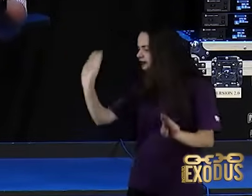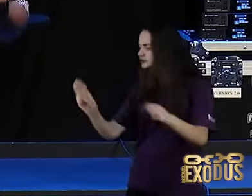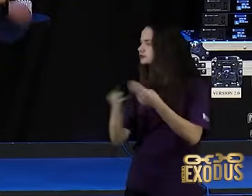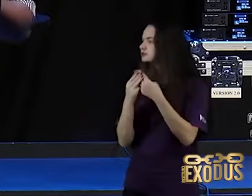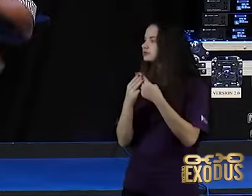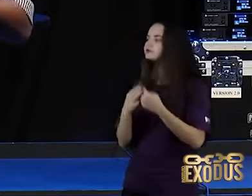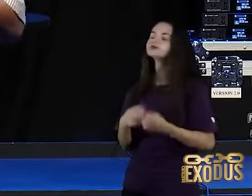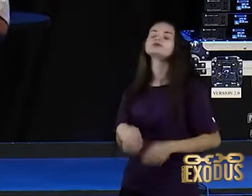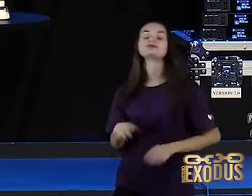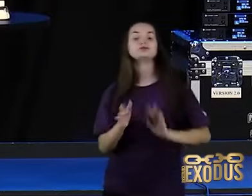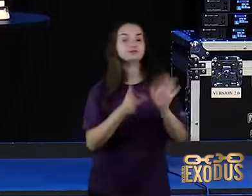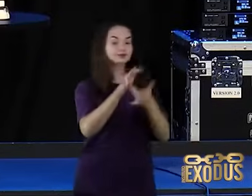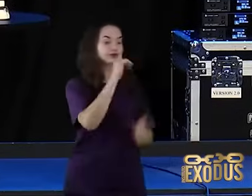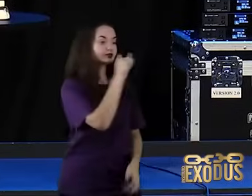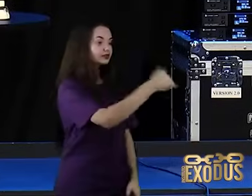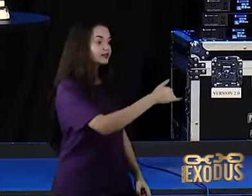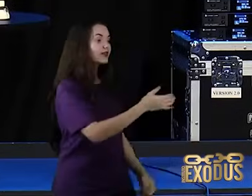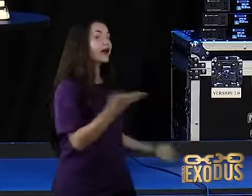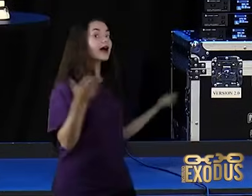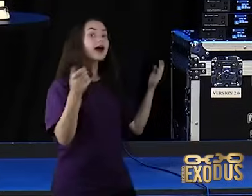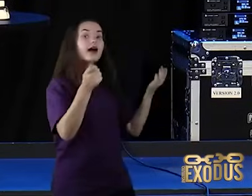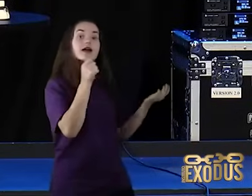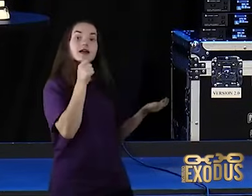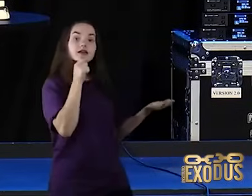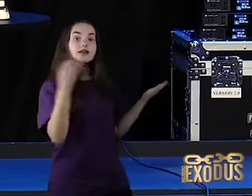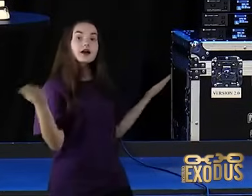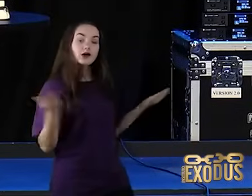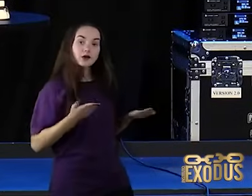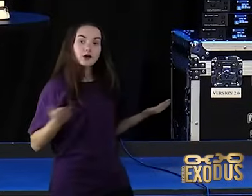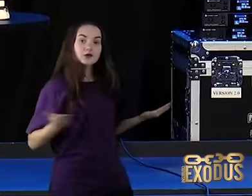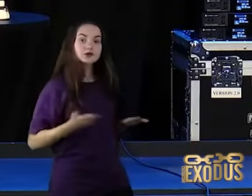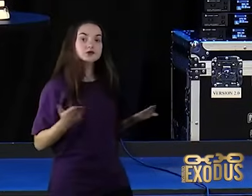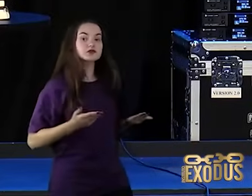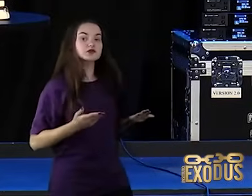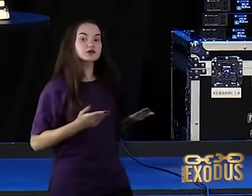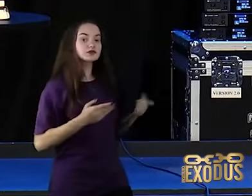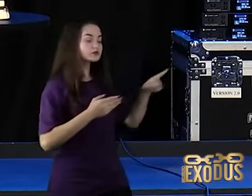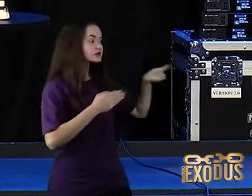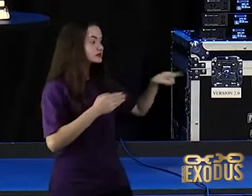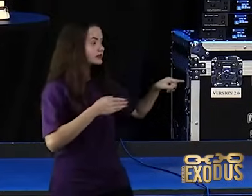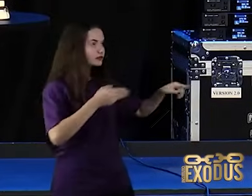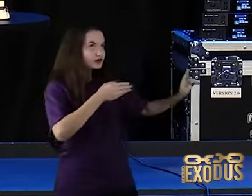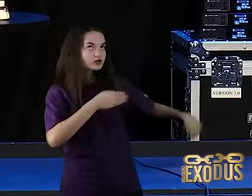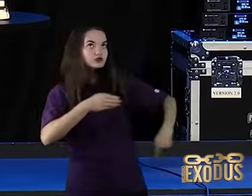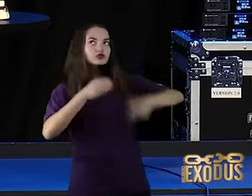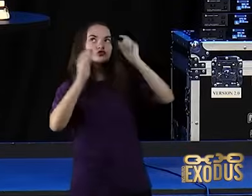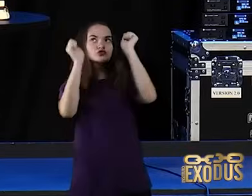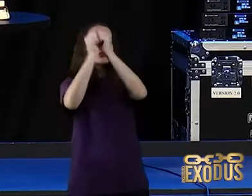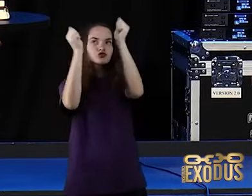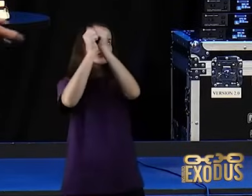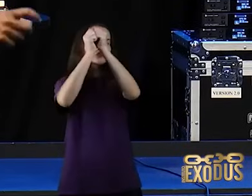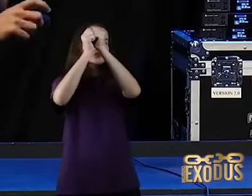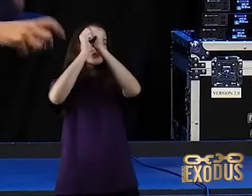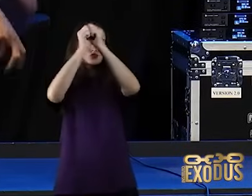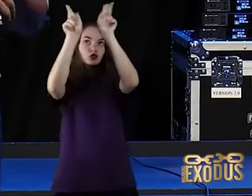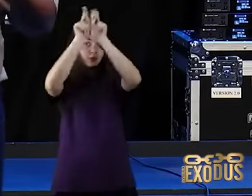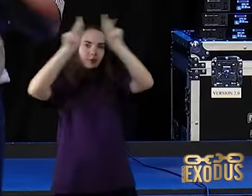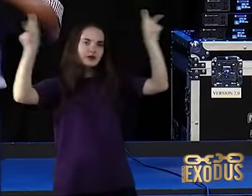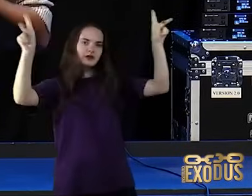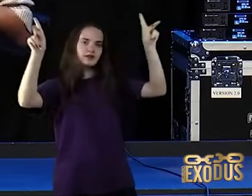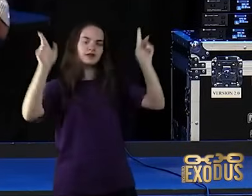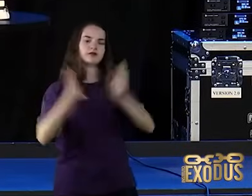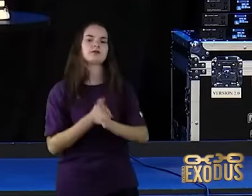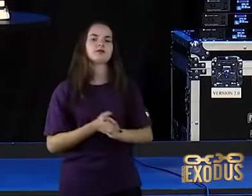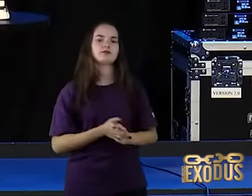disse para ele ainda hoje estarás comigo no paraíso Então essa ideia de que